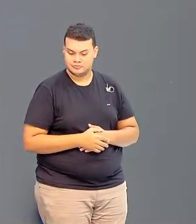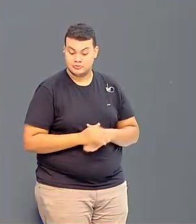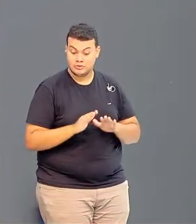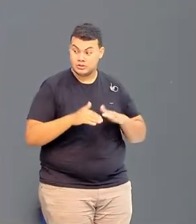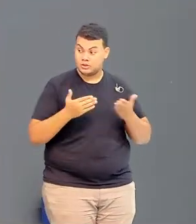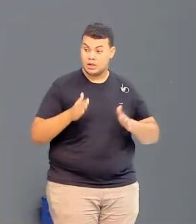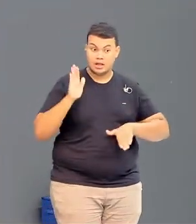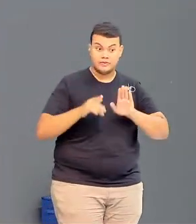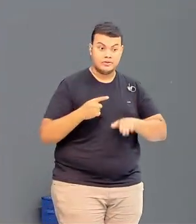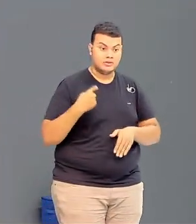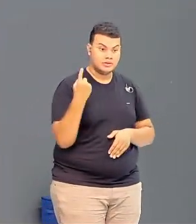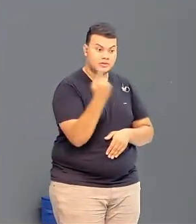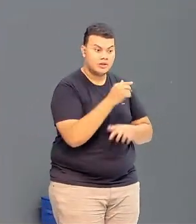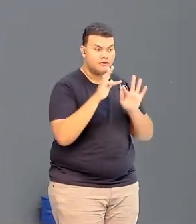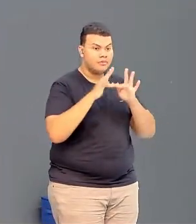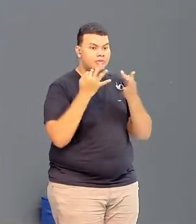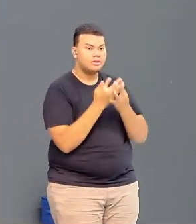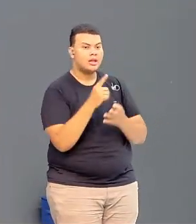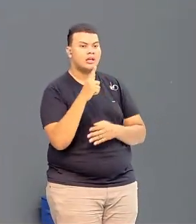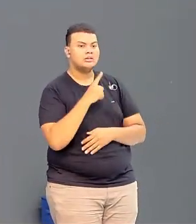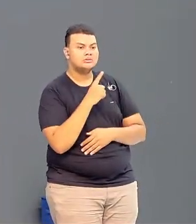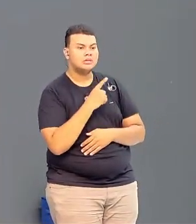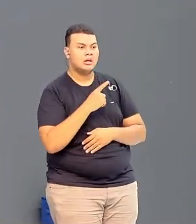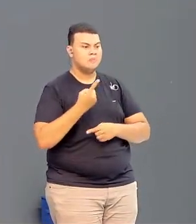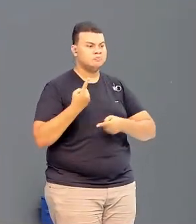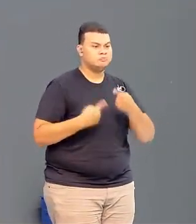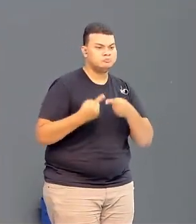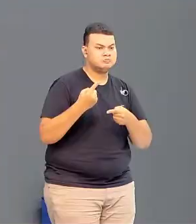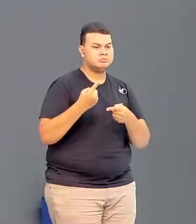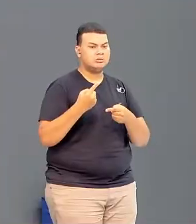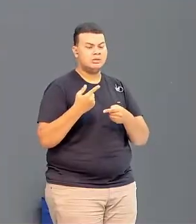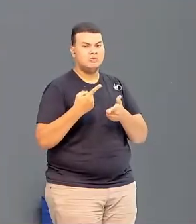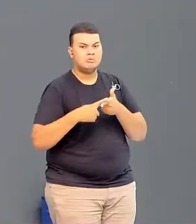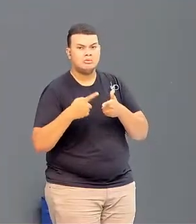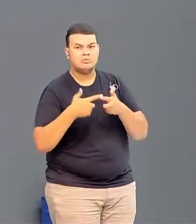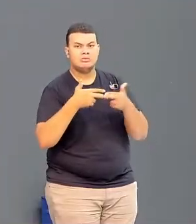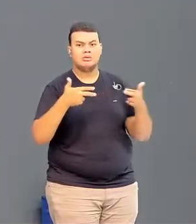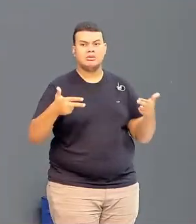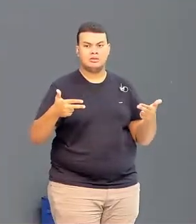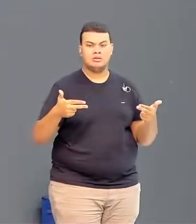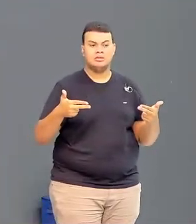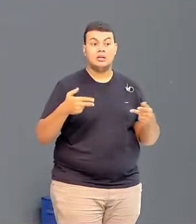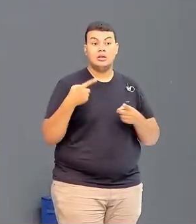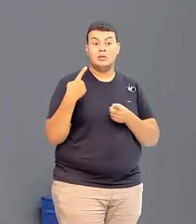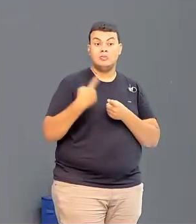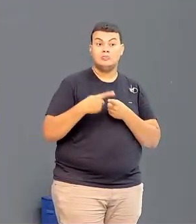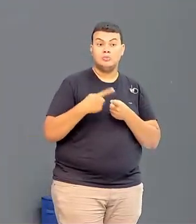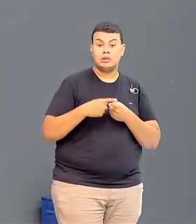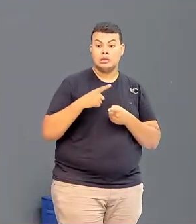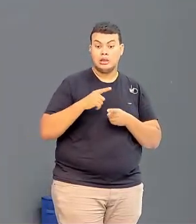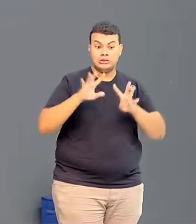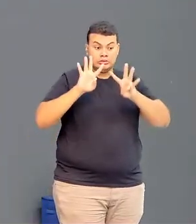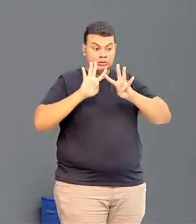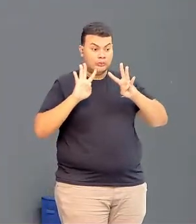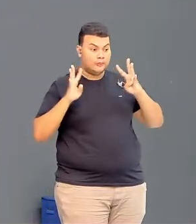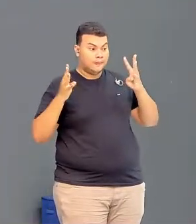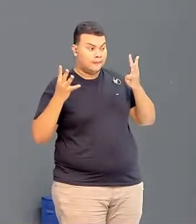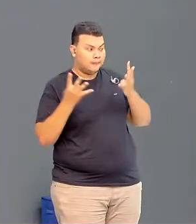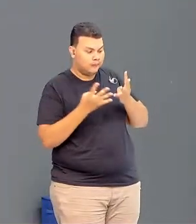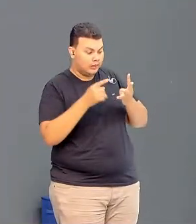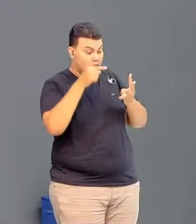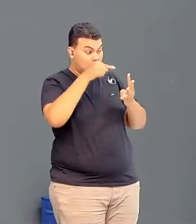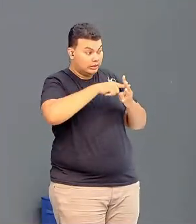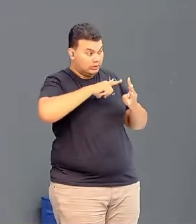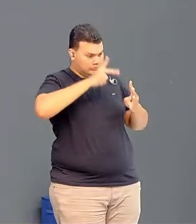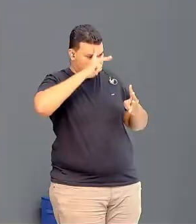E quantas famílias que estão sendo assim, ó, solapadas pelo nosso inimigo, porque uma fortaleza de ego